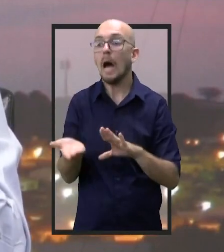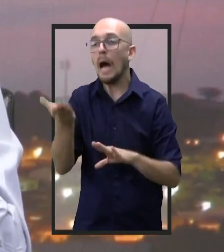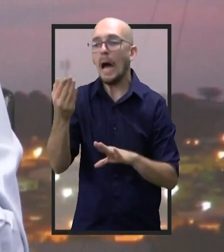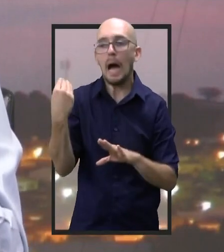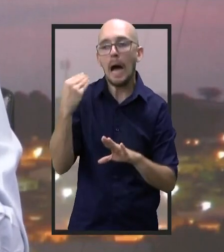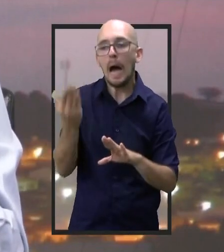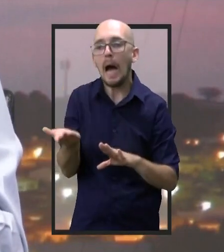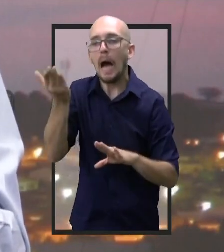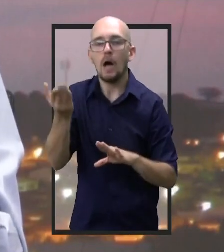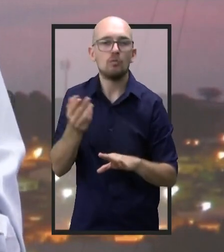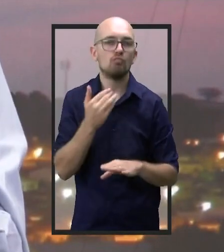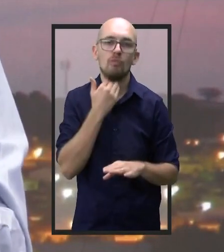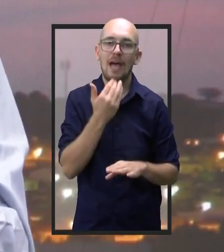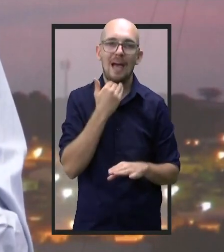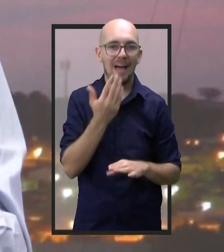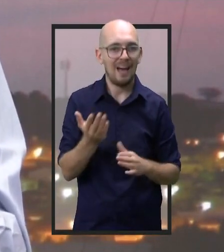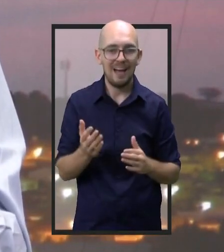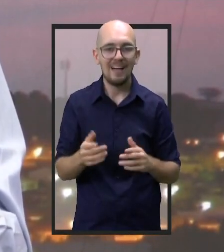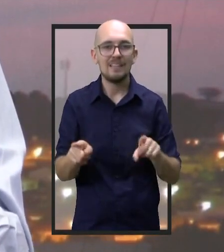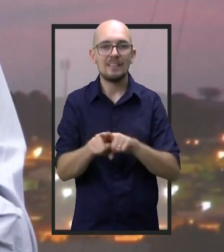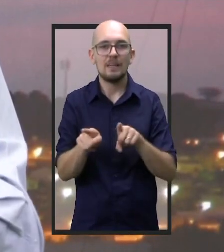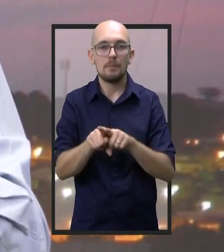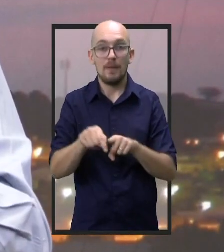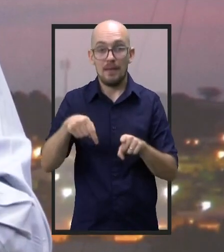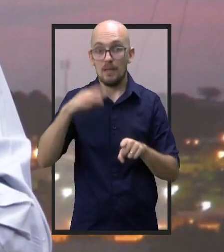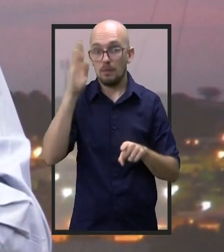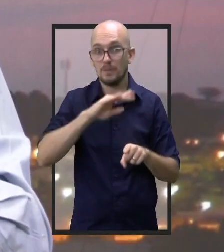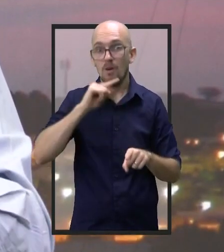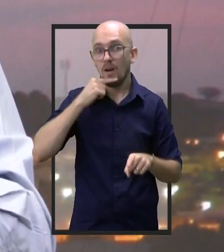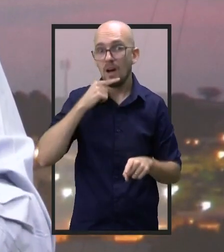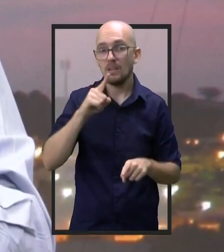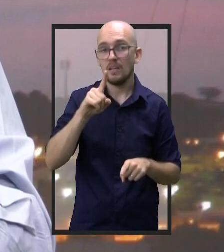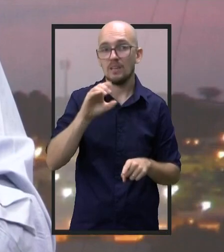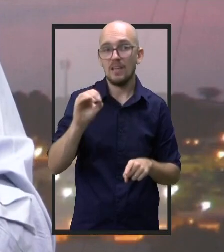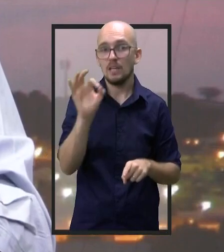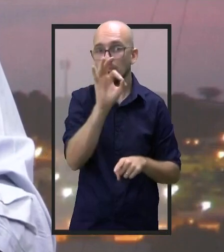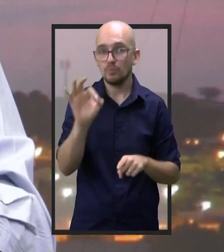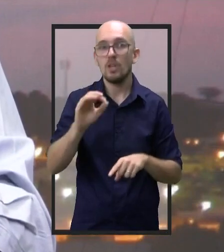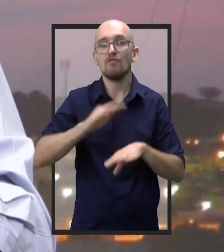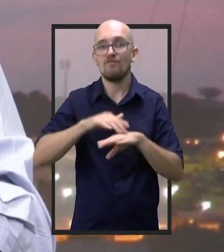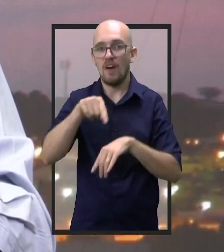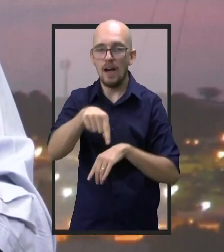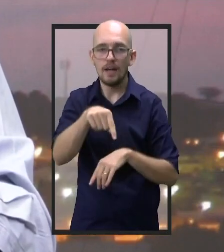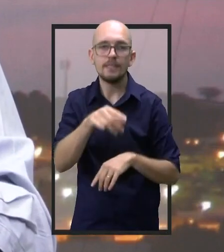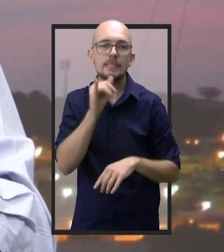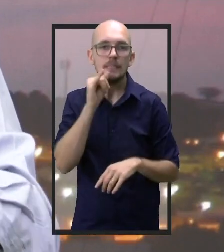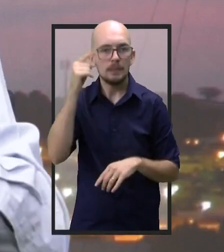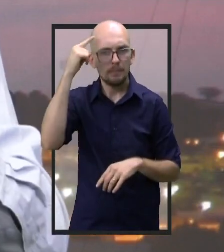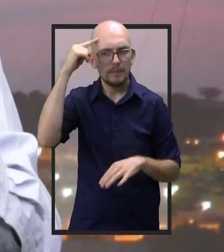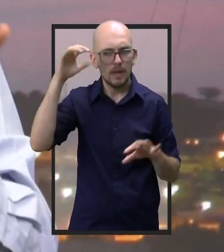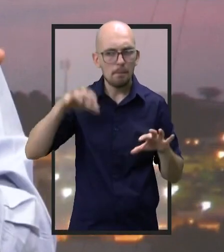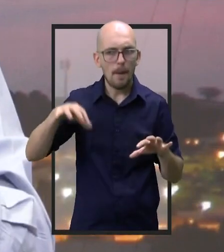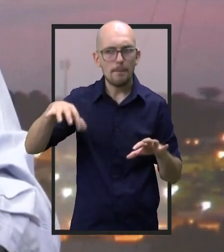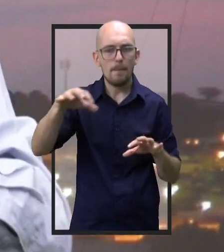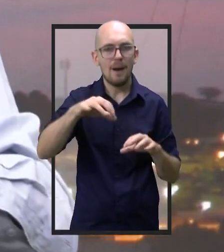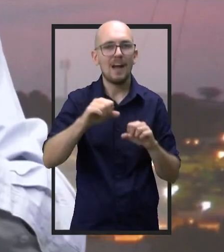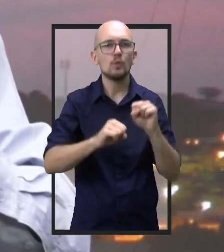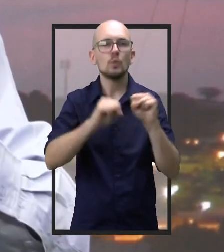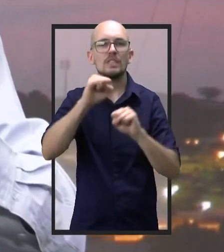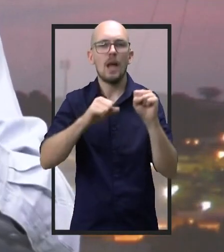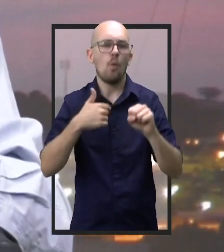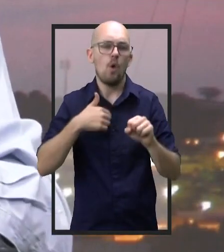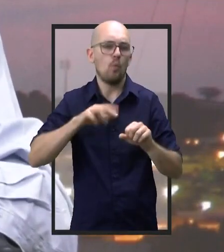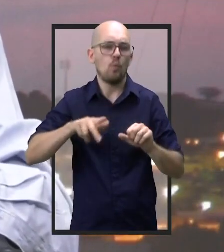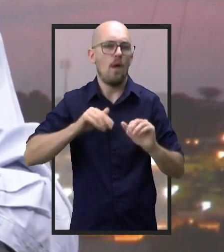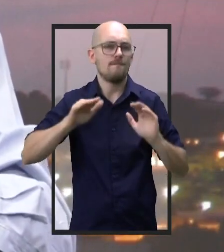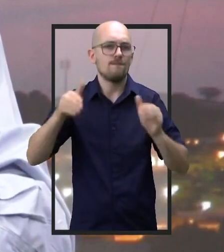com 10% da cana do Brasil todo. Tá. Se a gente pensar em unidades industriais, que não é o meu foco, não tem nada a